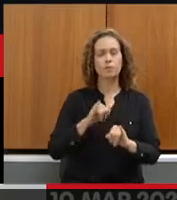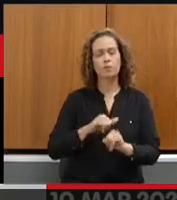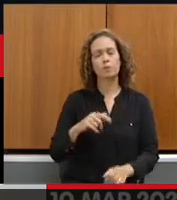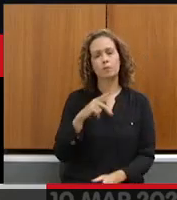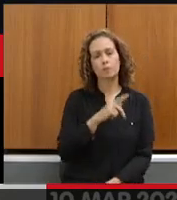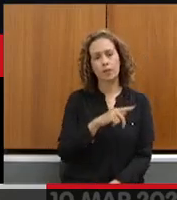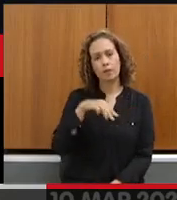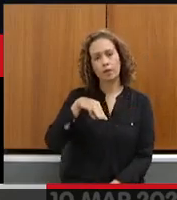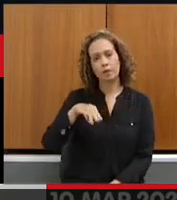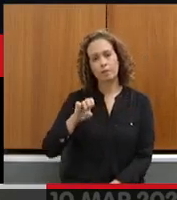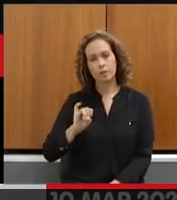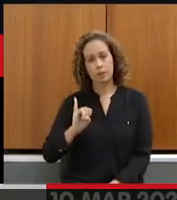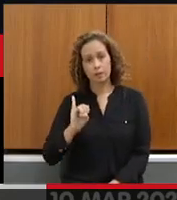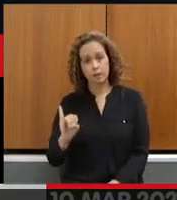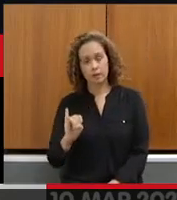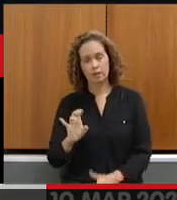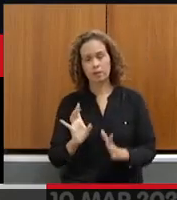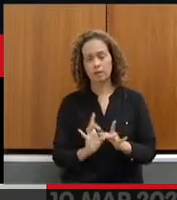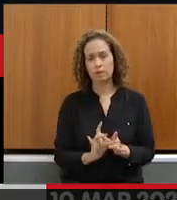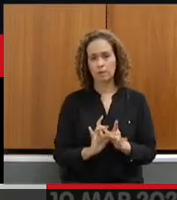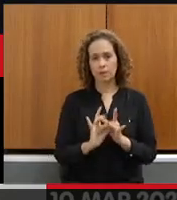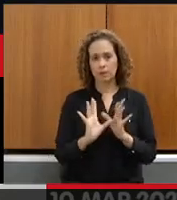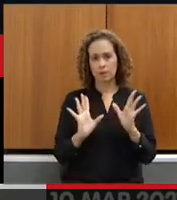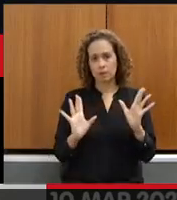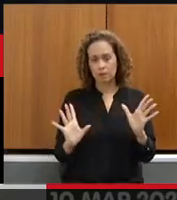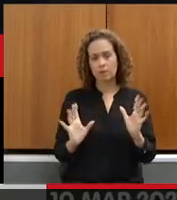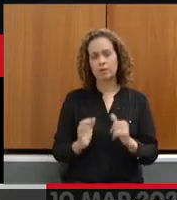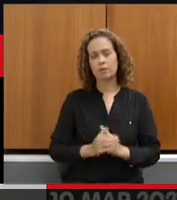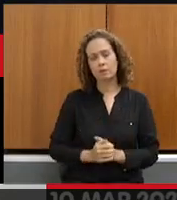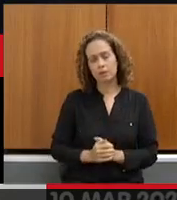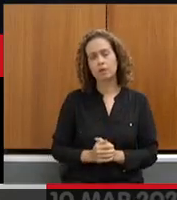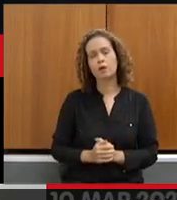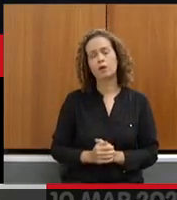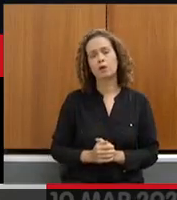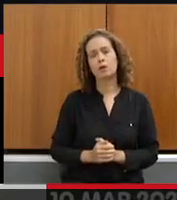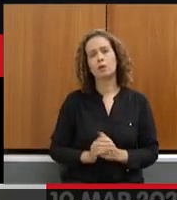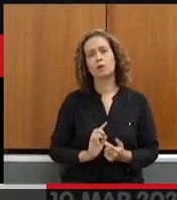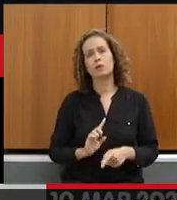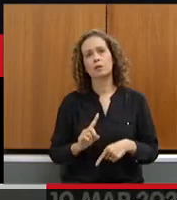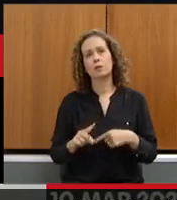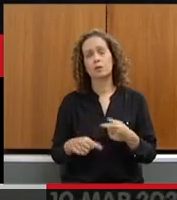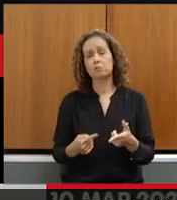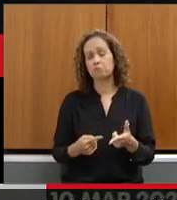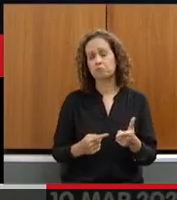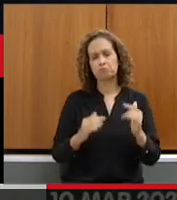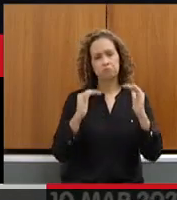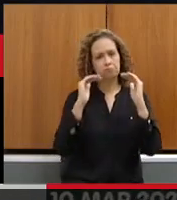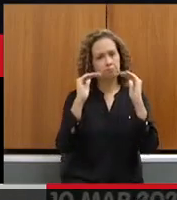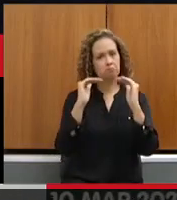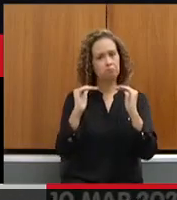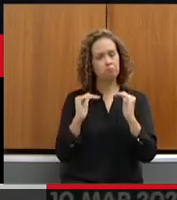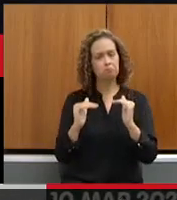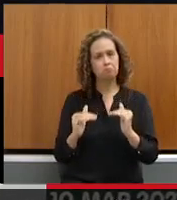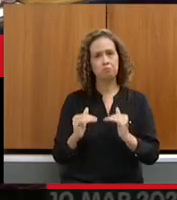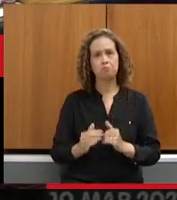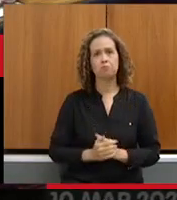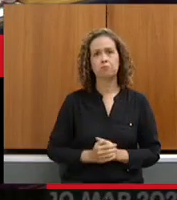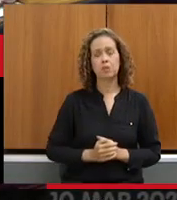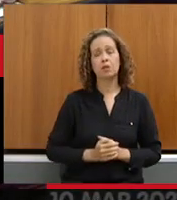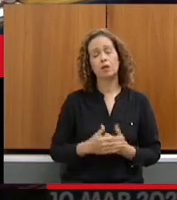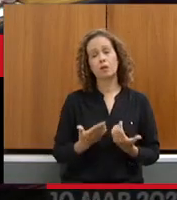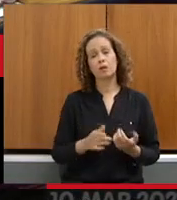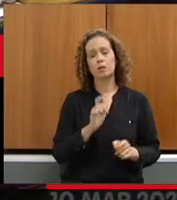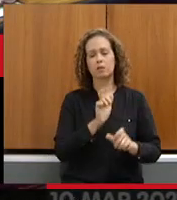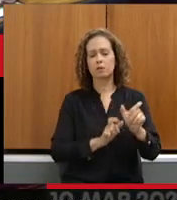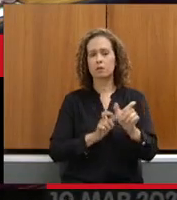png e a deliberação né na city depois da sib e elas colocam por servidores das secretarias